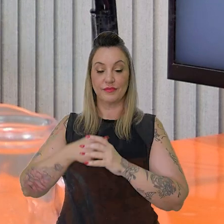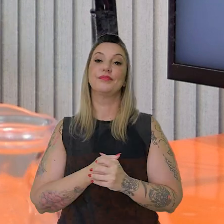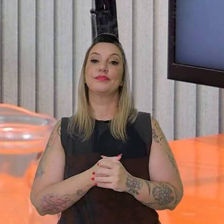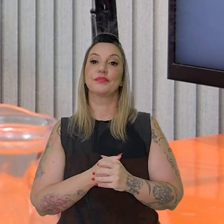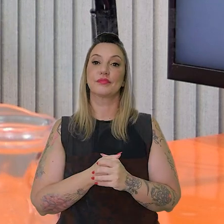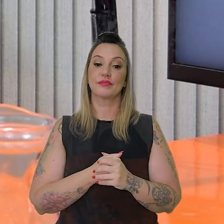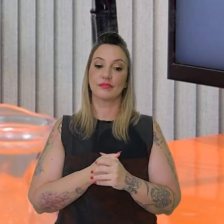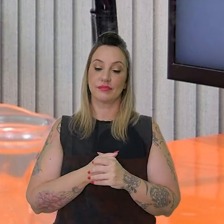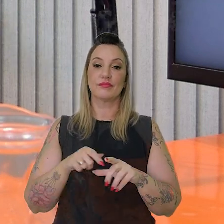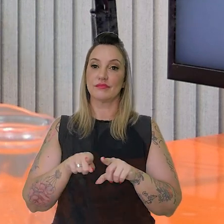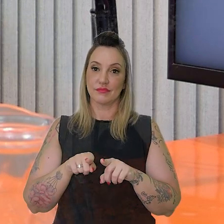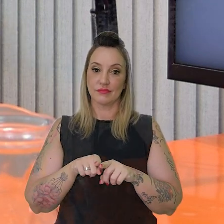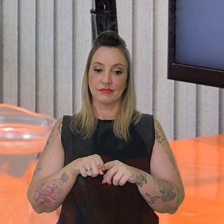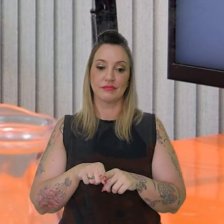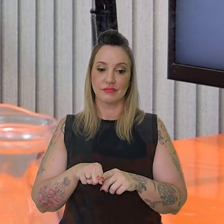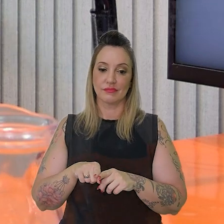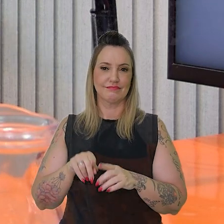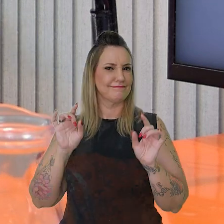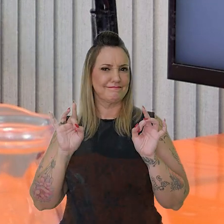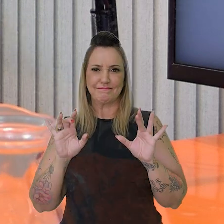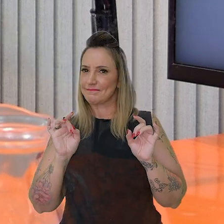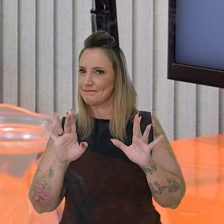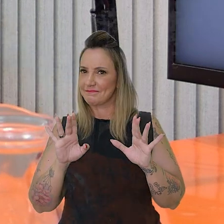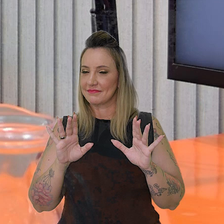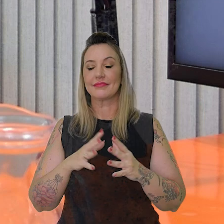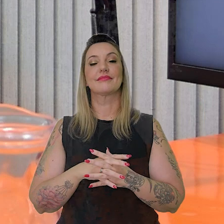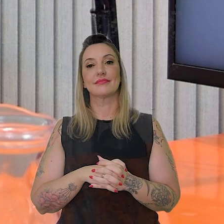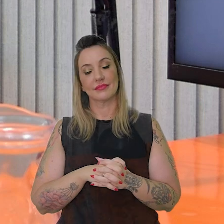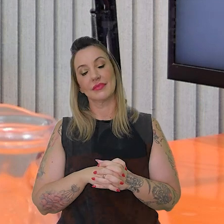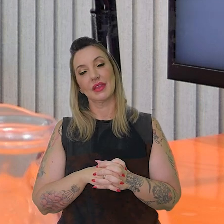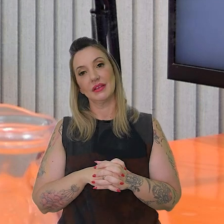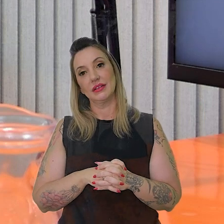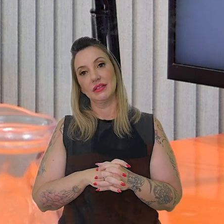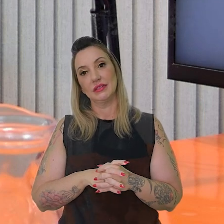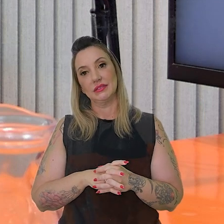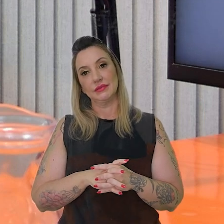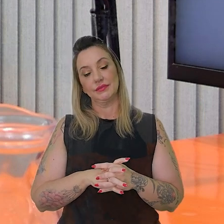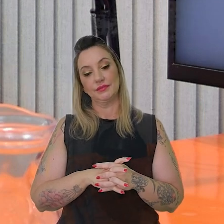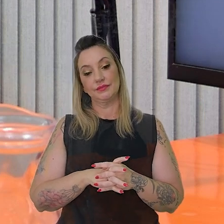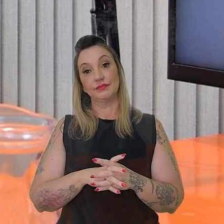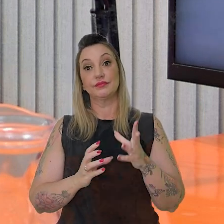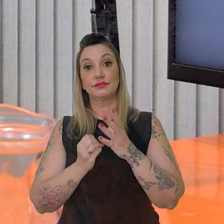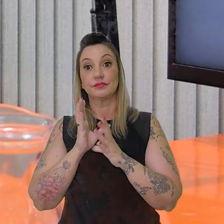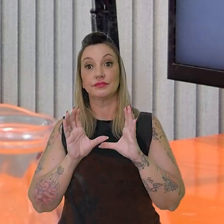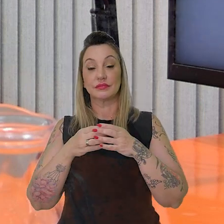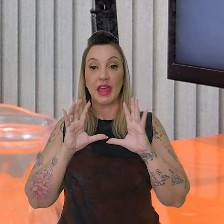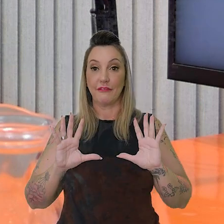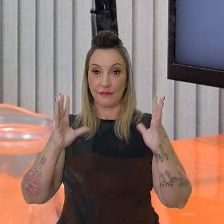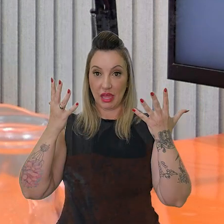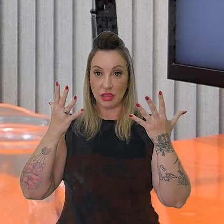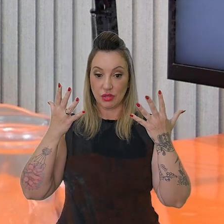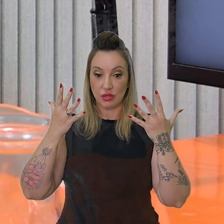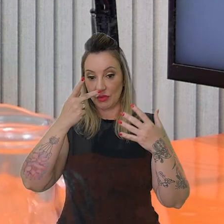uma Story Maker que também super especialistas no segmento delas e Montamos um